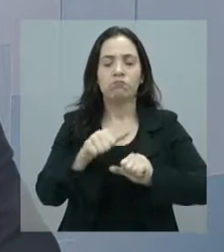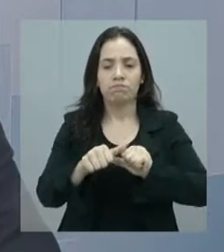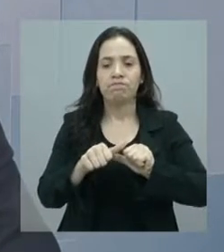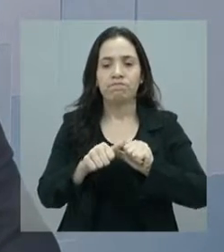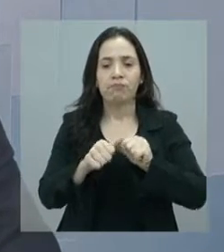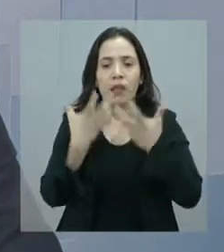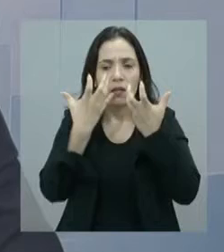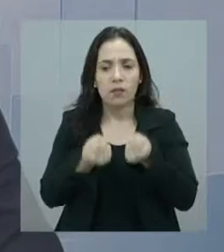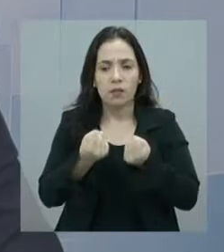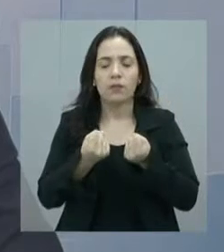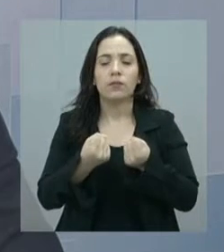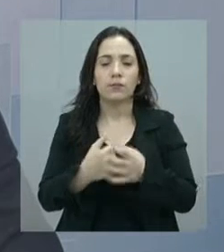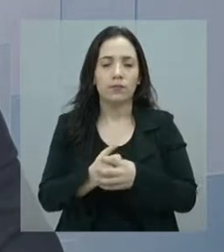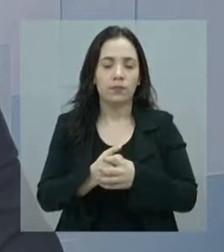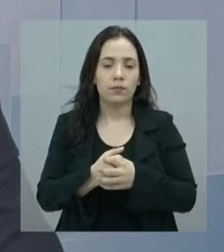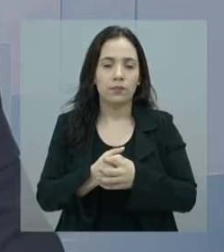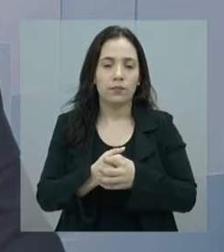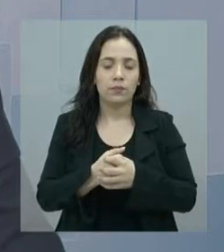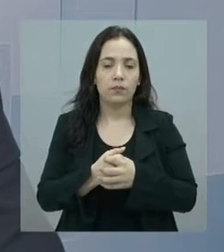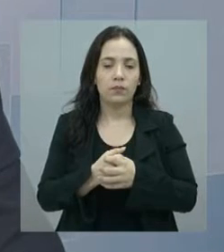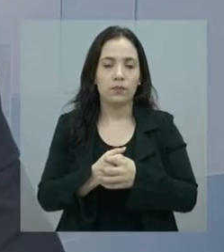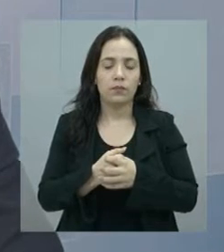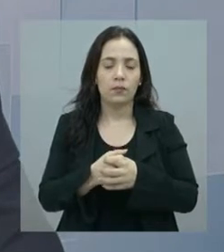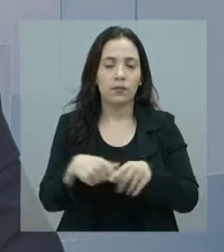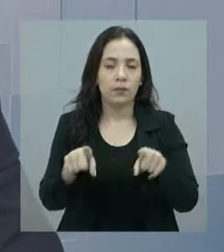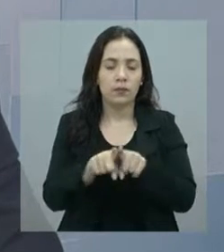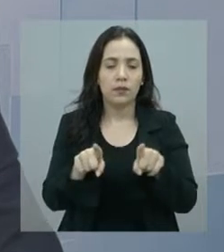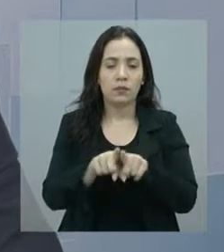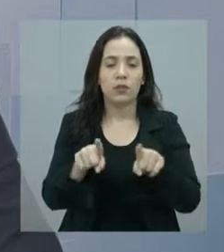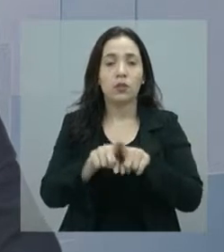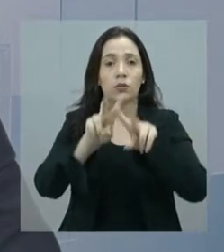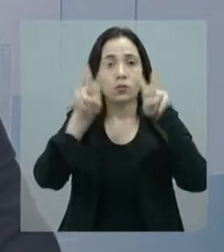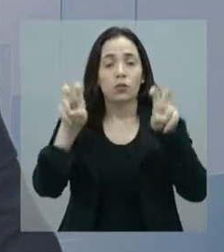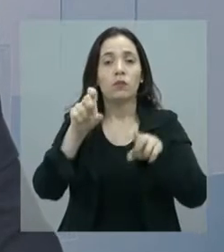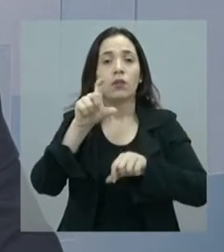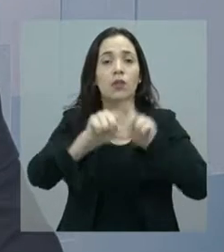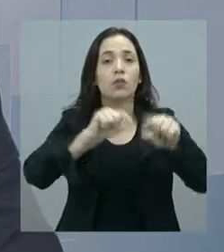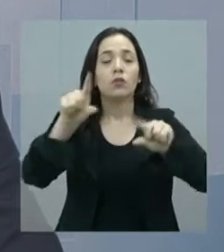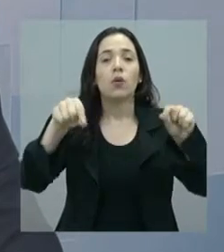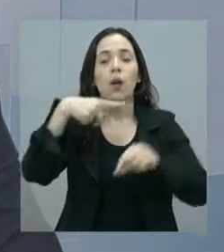bandeira. Inclusive, até na questão da escolha dos presidentes